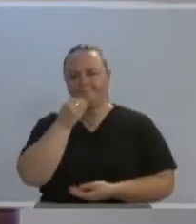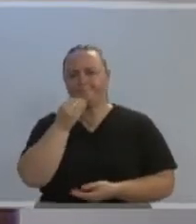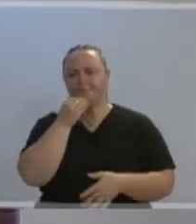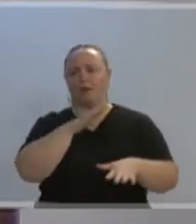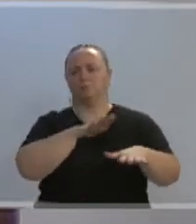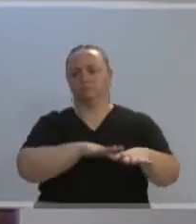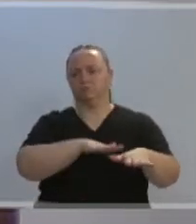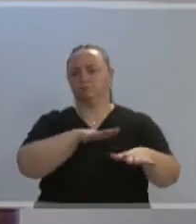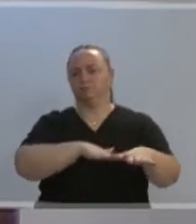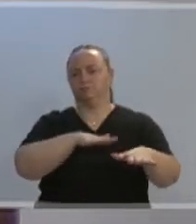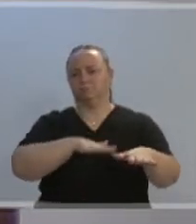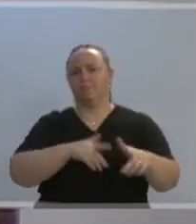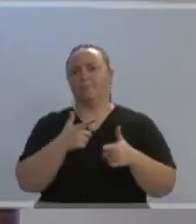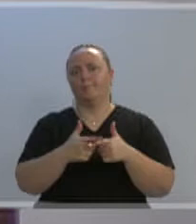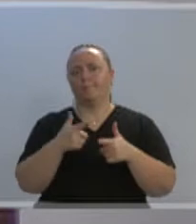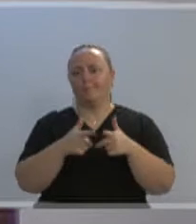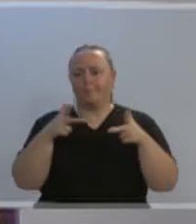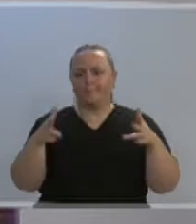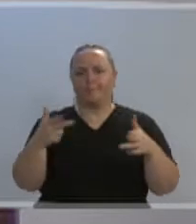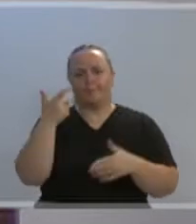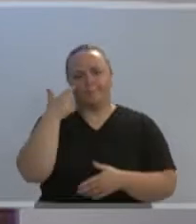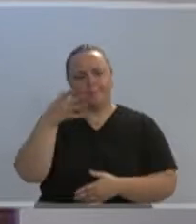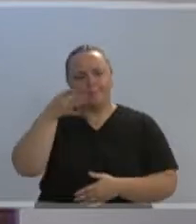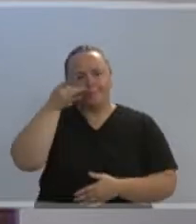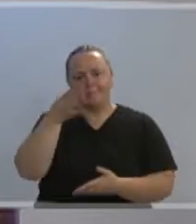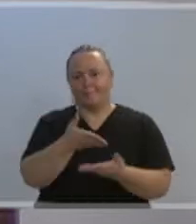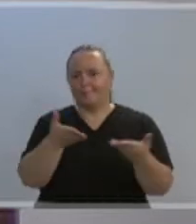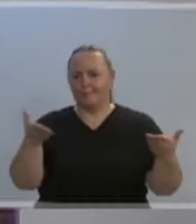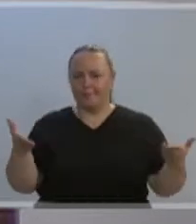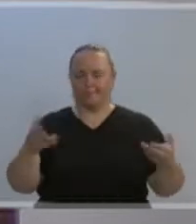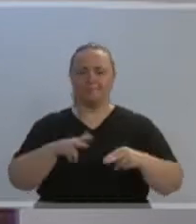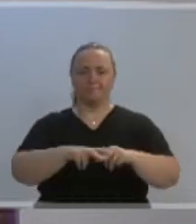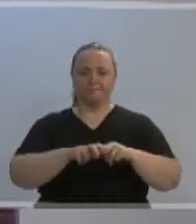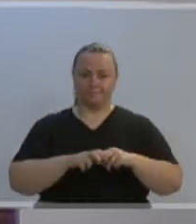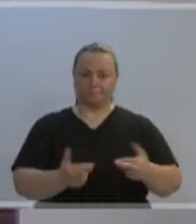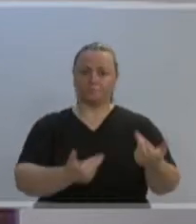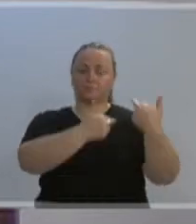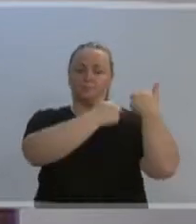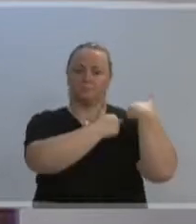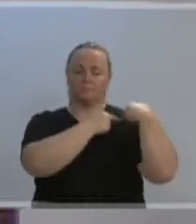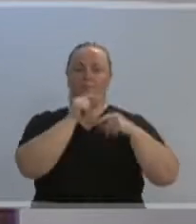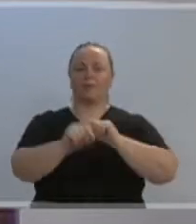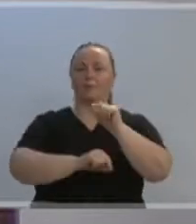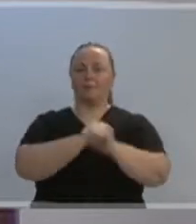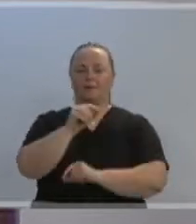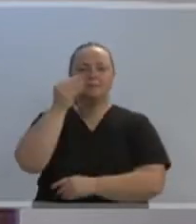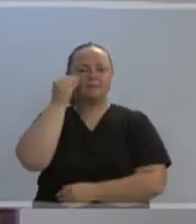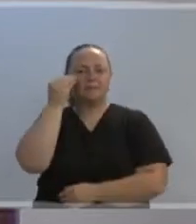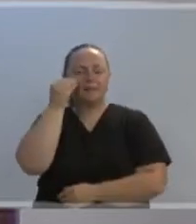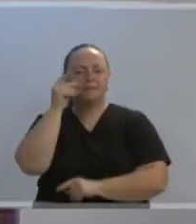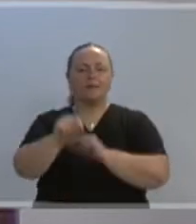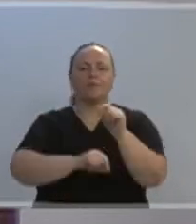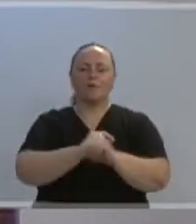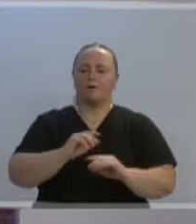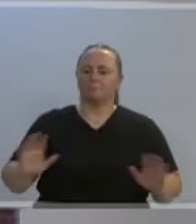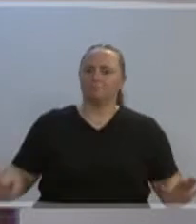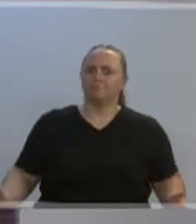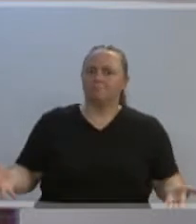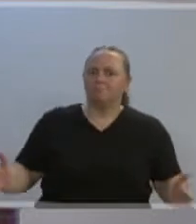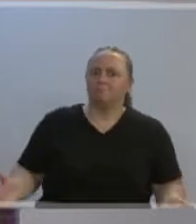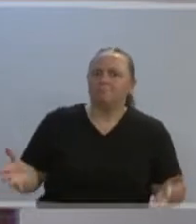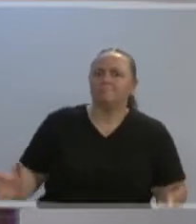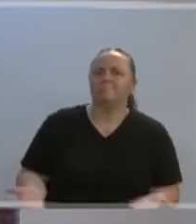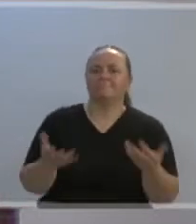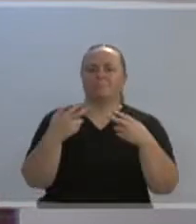causa todo o problema que a gente tem. Eu acho que uma das responsabilidades do Poder Executivo aqui é procurar maneiras de fomentar a utilização do transporte